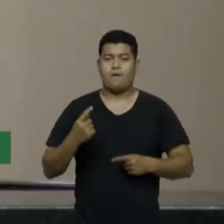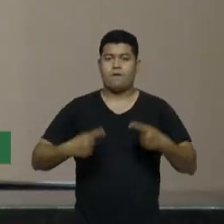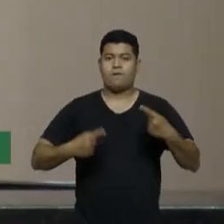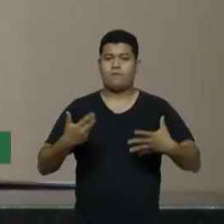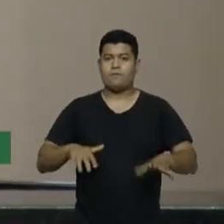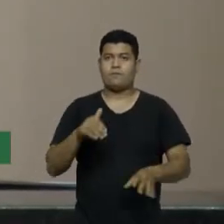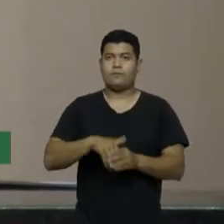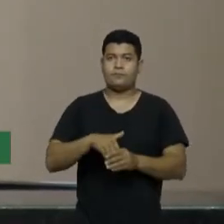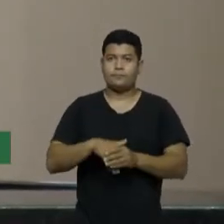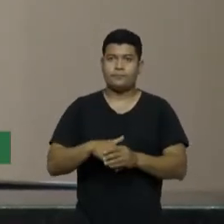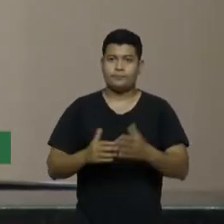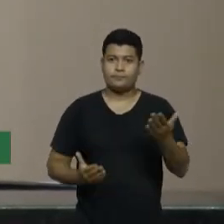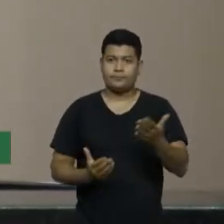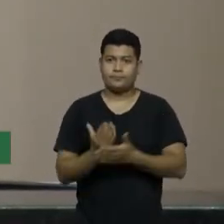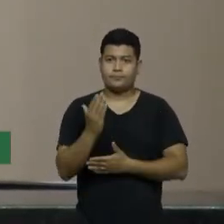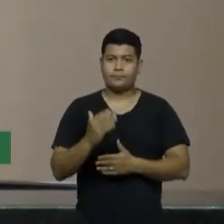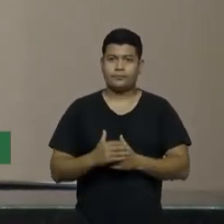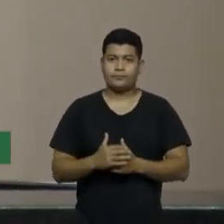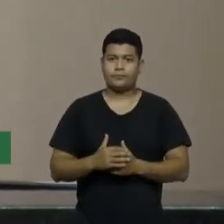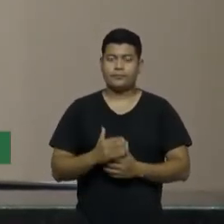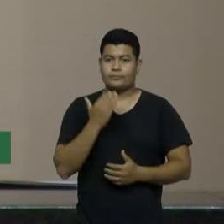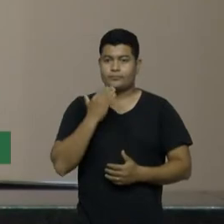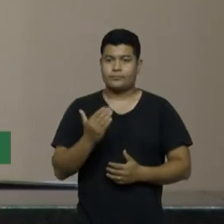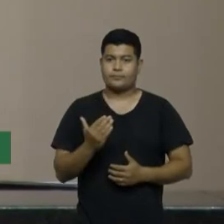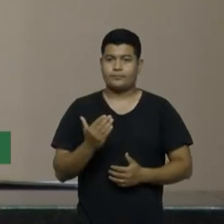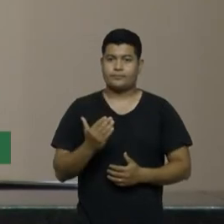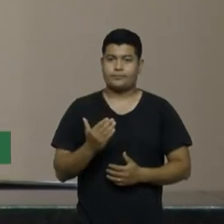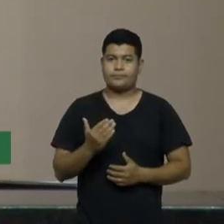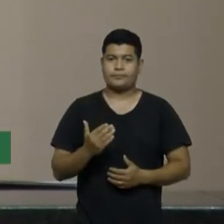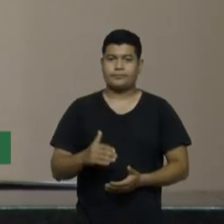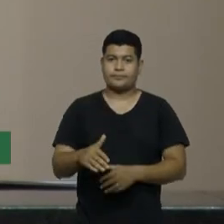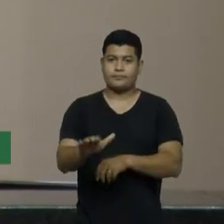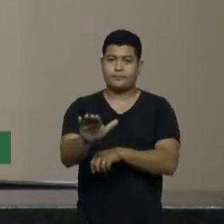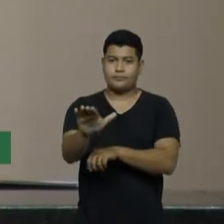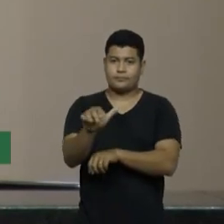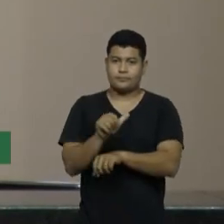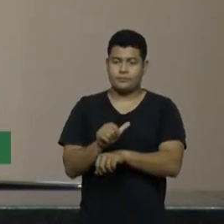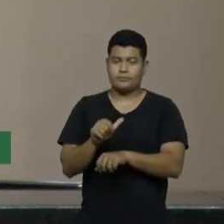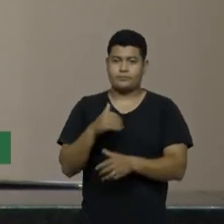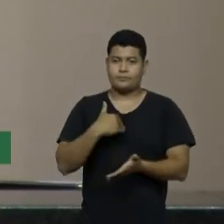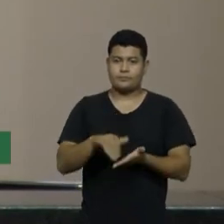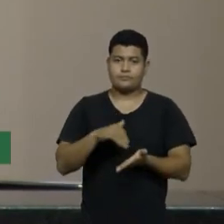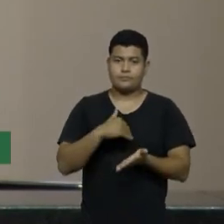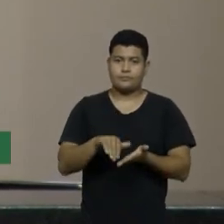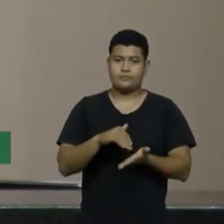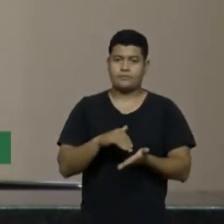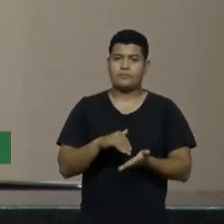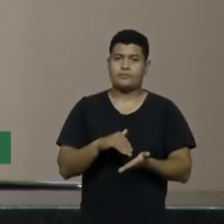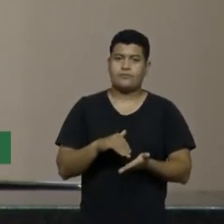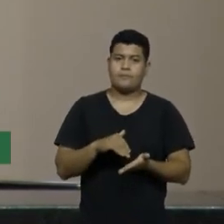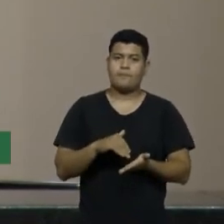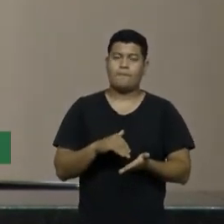aprovado. Requerimentos. Convocação do secretário.